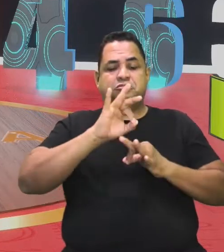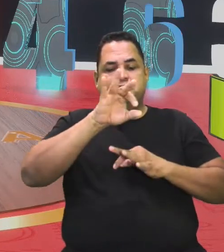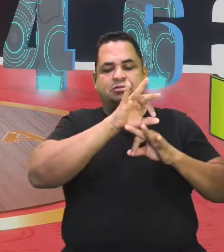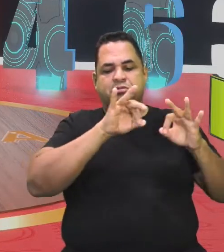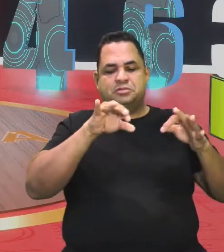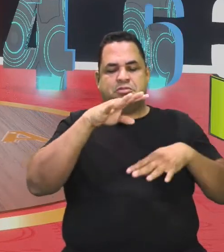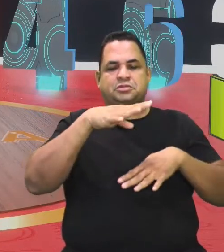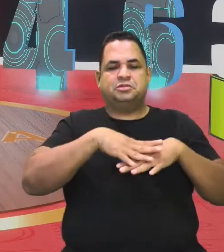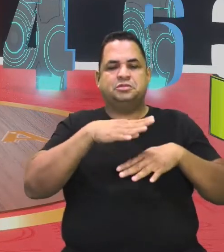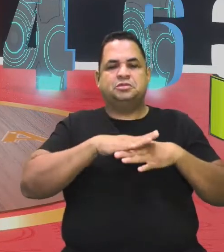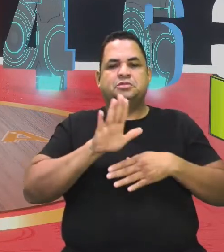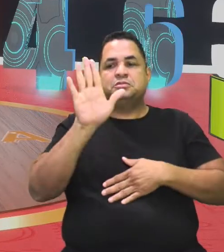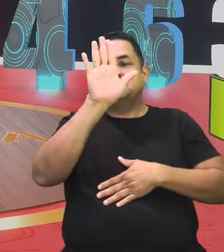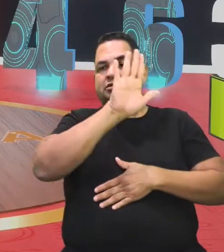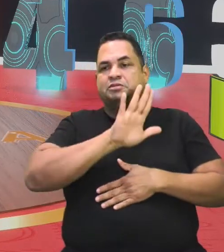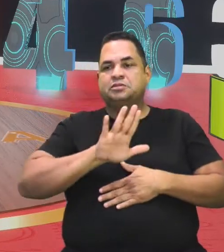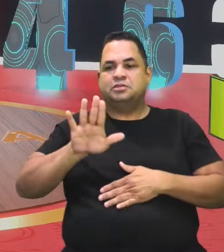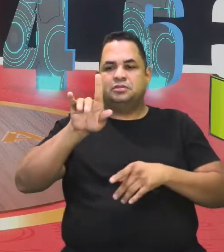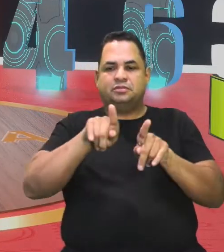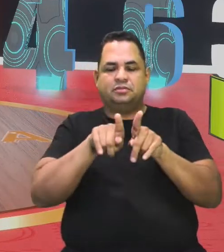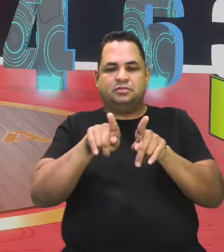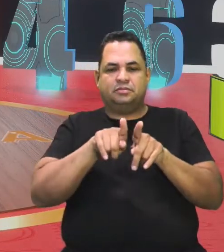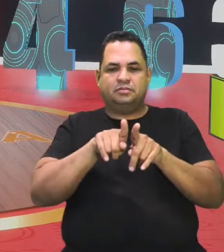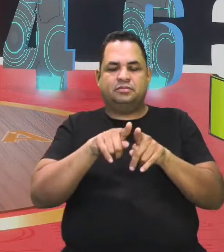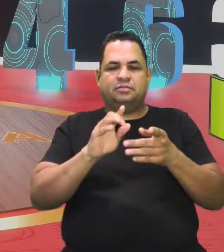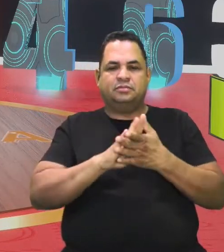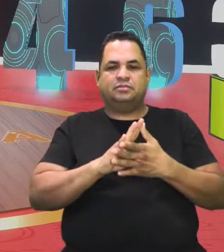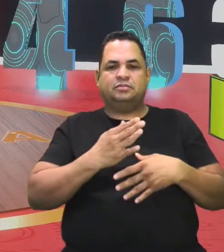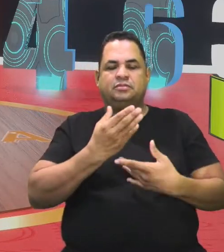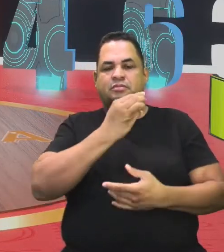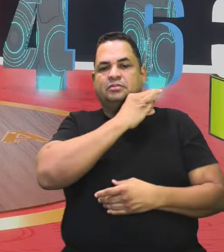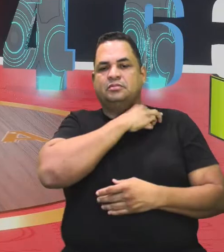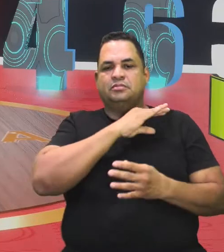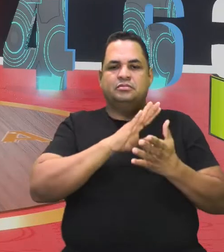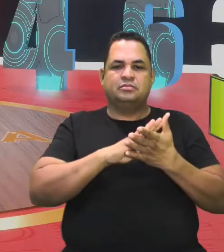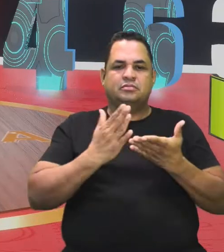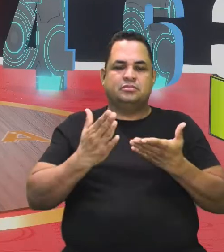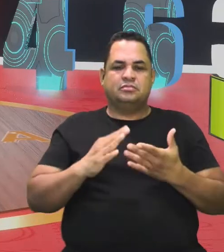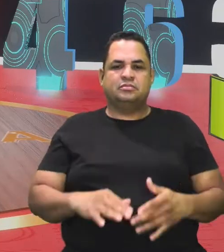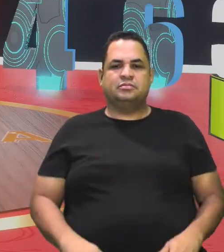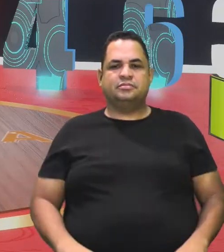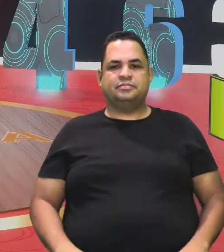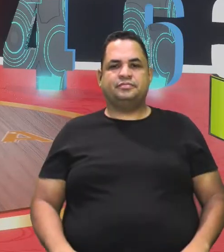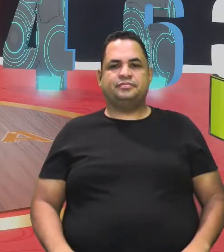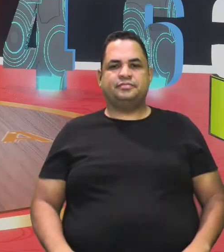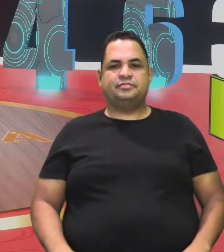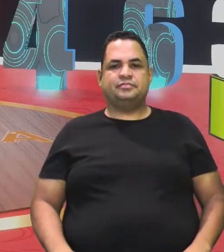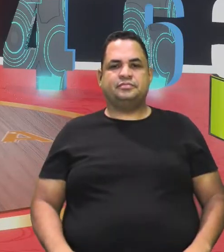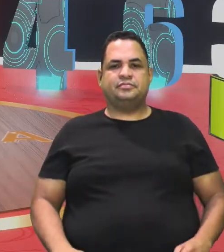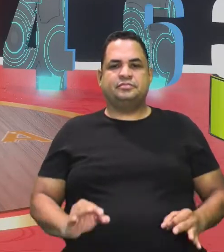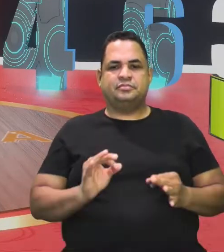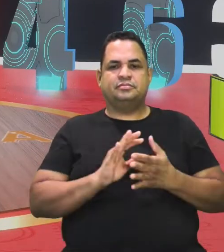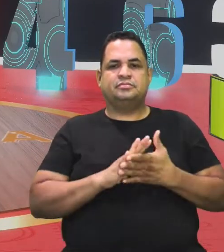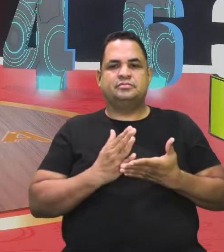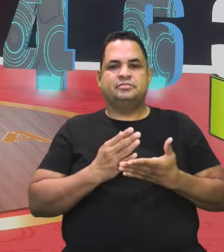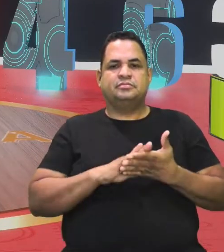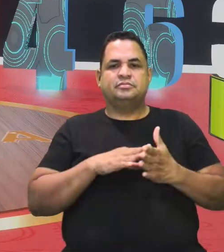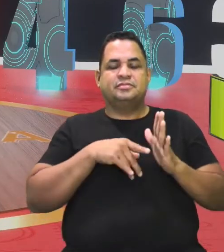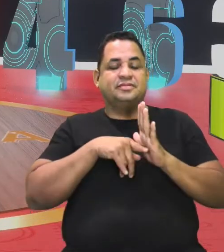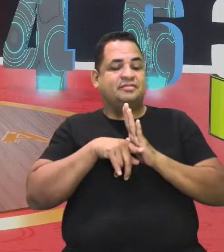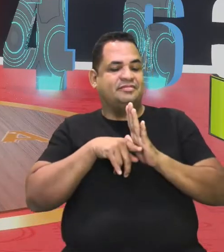também vê no fundamental e no médio. E aí, as geometrias estão assim meio abaladas e foram para